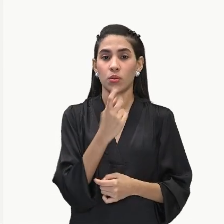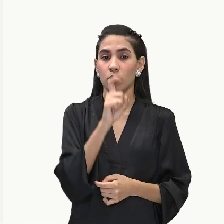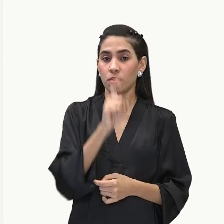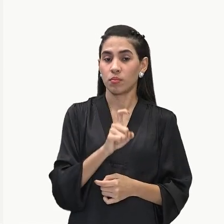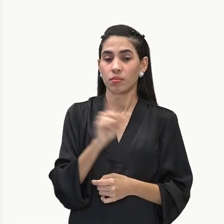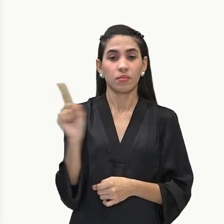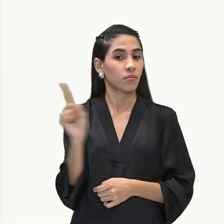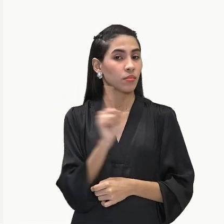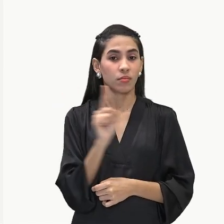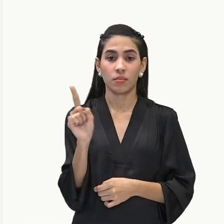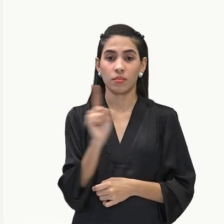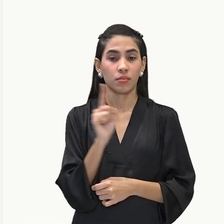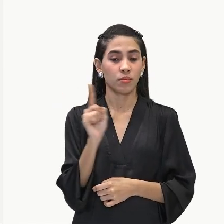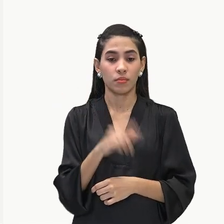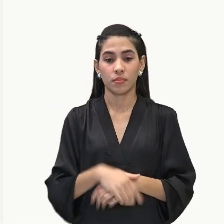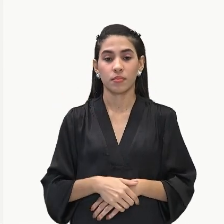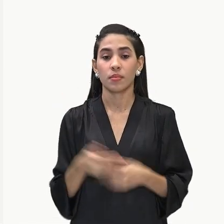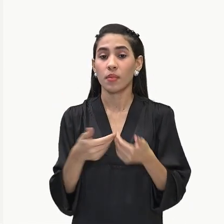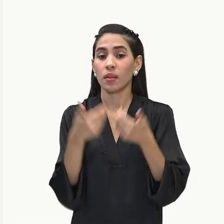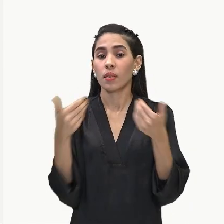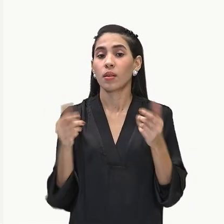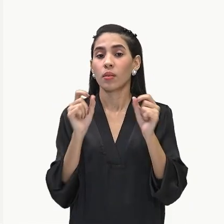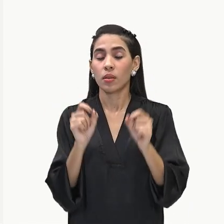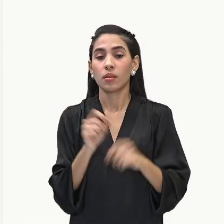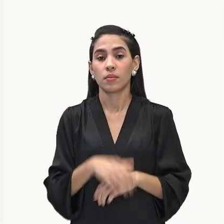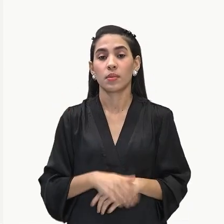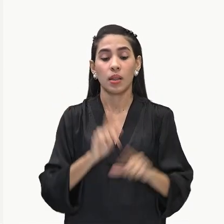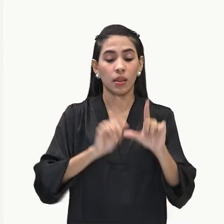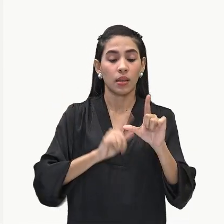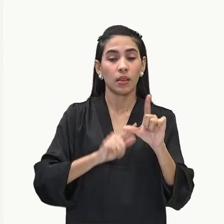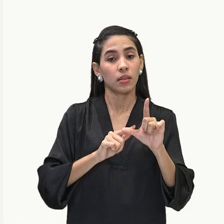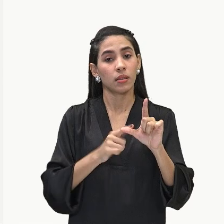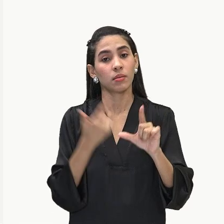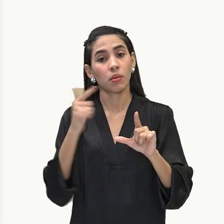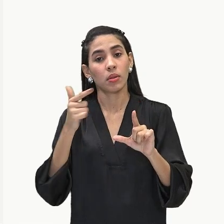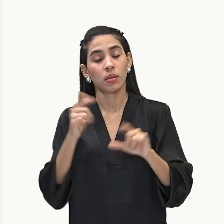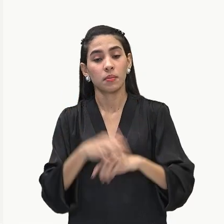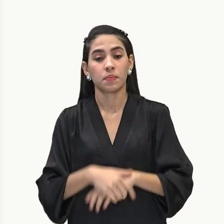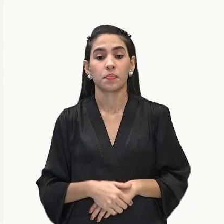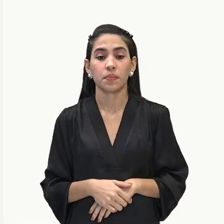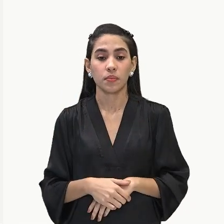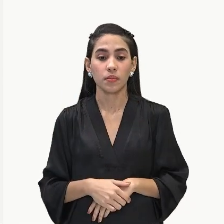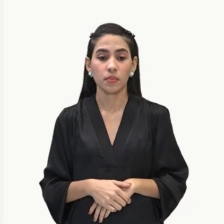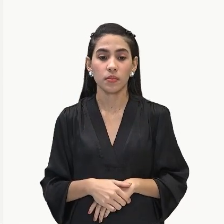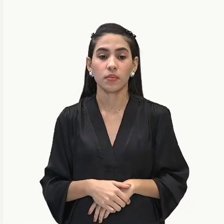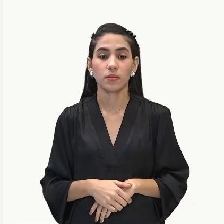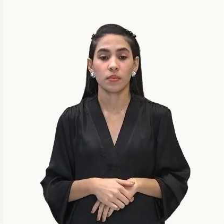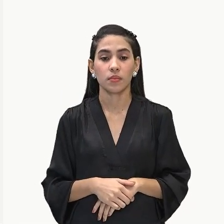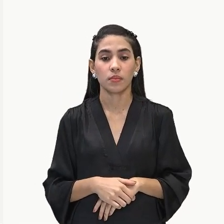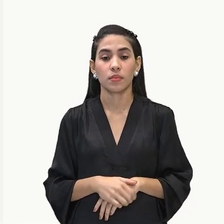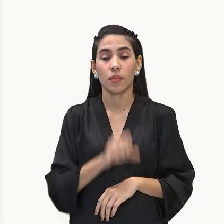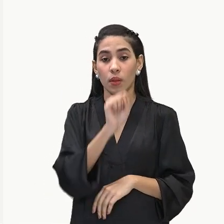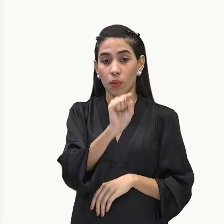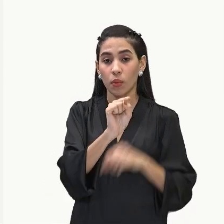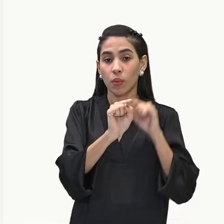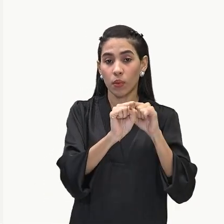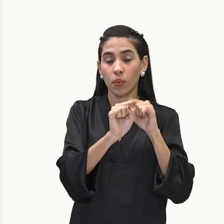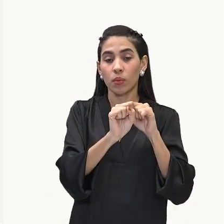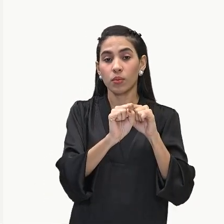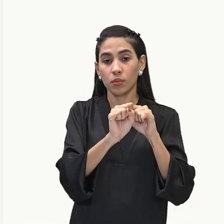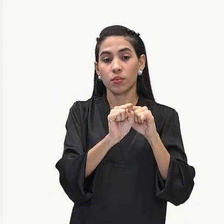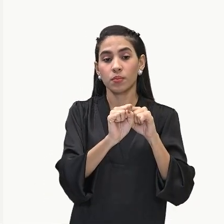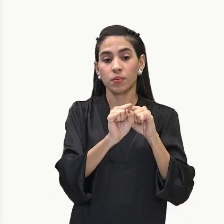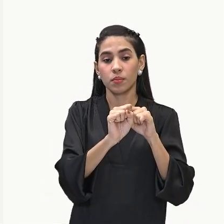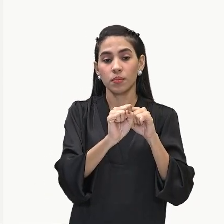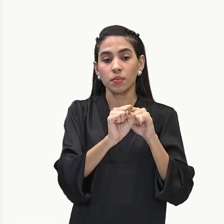Não. Vamos separar ali de quem possui incógnita de quem não possui. Então, 8, que já está lá no segundo